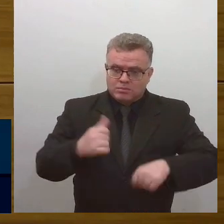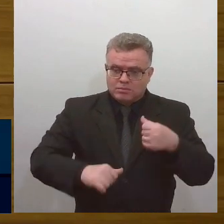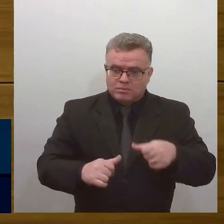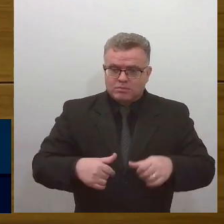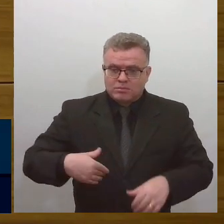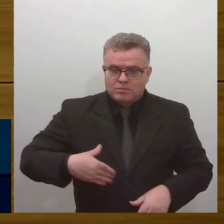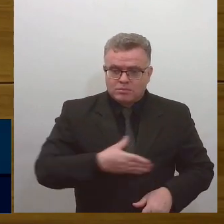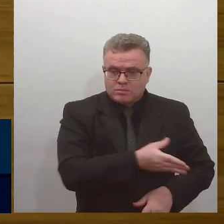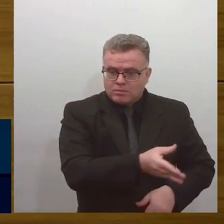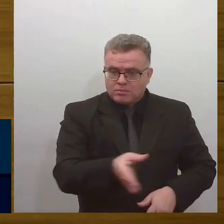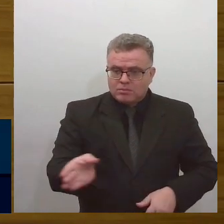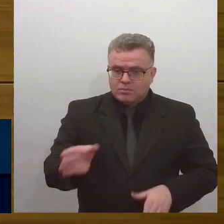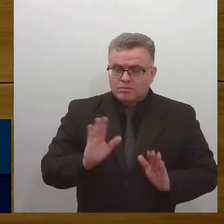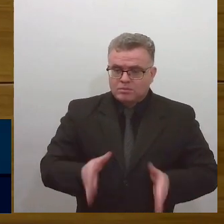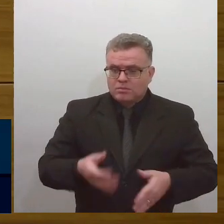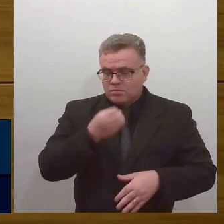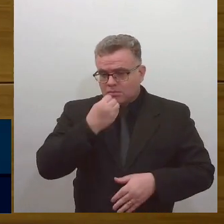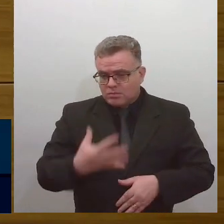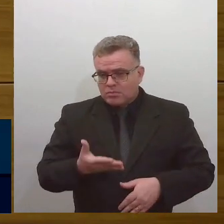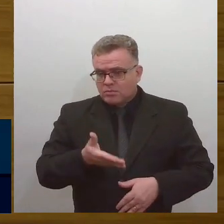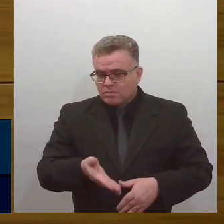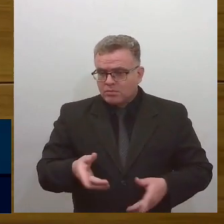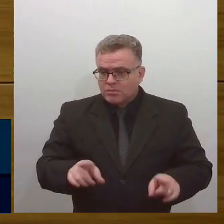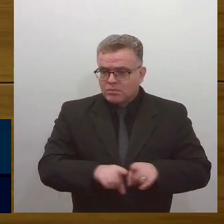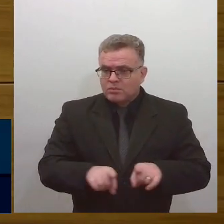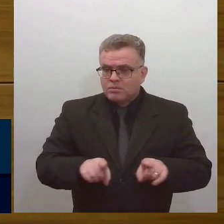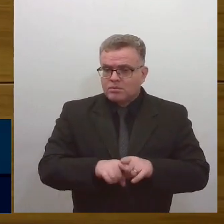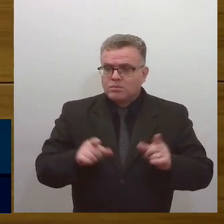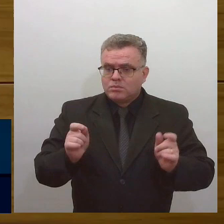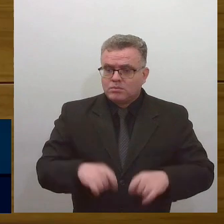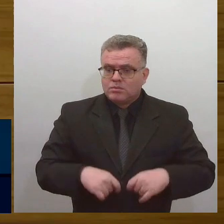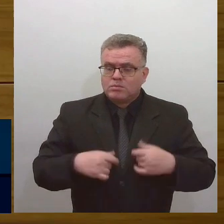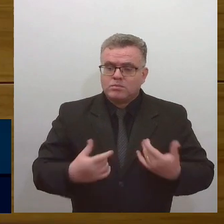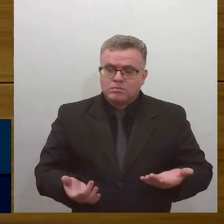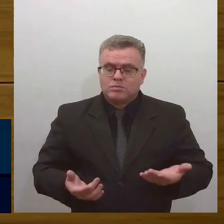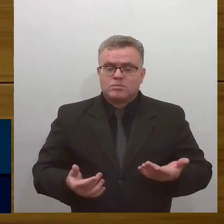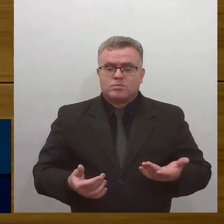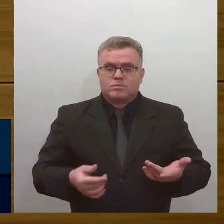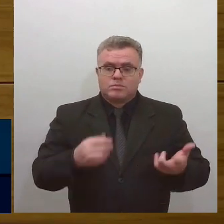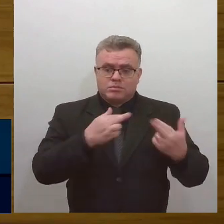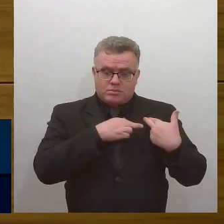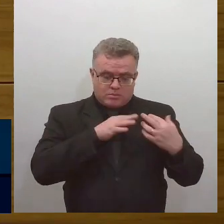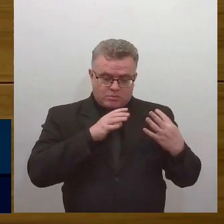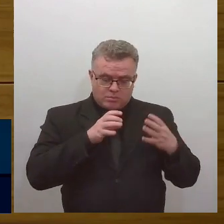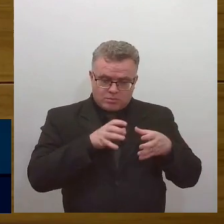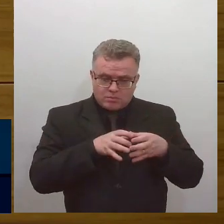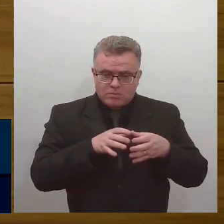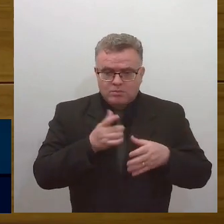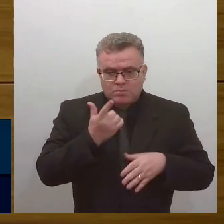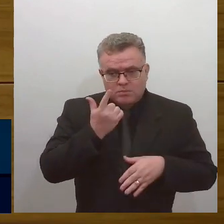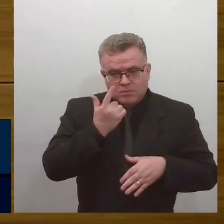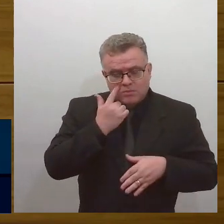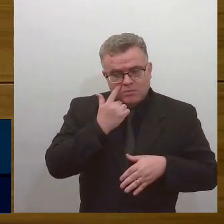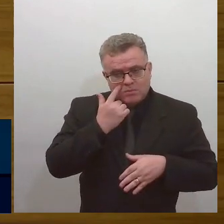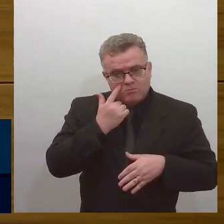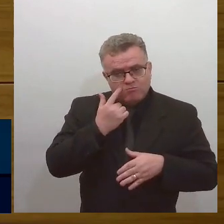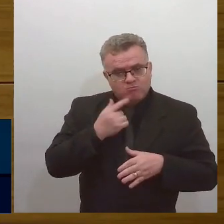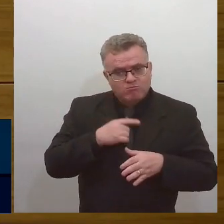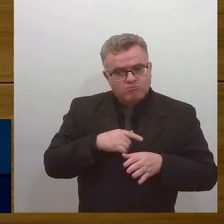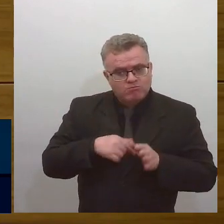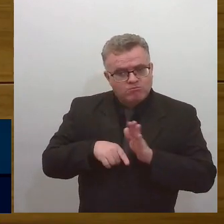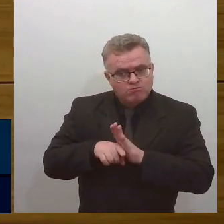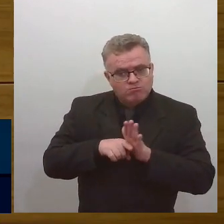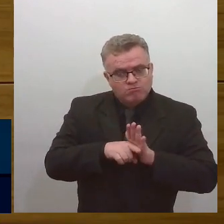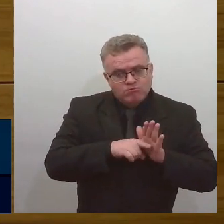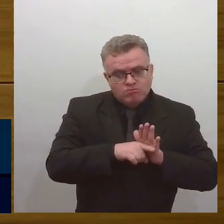como positivo também então a Superintendência tá concluindo o denite não só a Superintendência mas o denit de uma forma geral tá